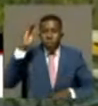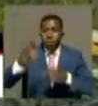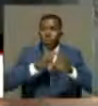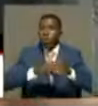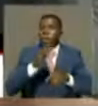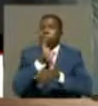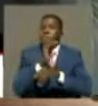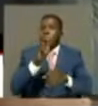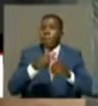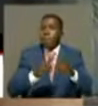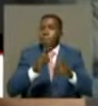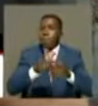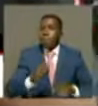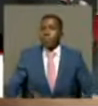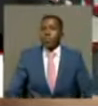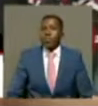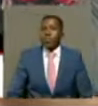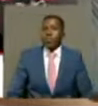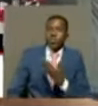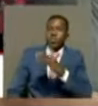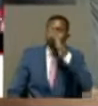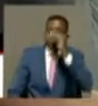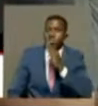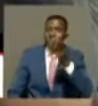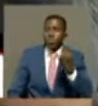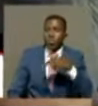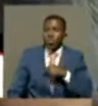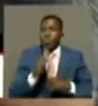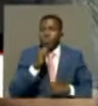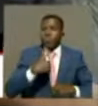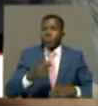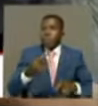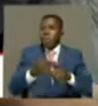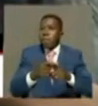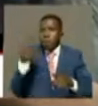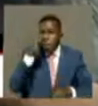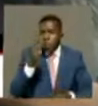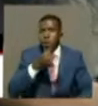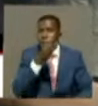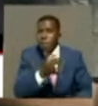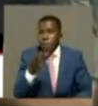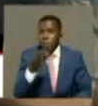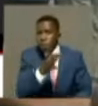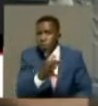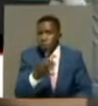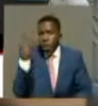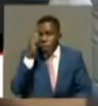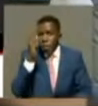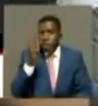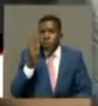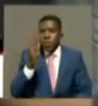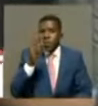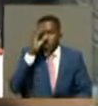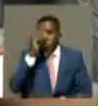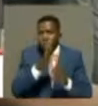do Namibe. Não temos palavras para poder mensurar essa grande perda que tivemos, porque sempre o tivemos como nosso